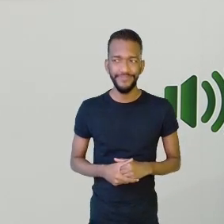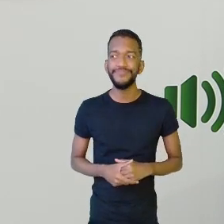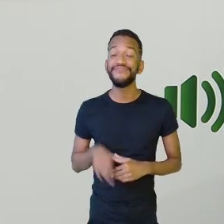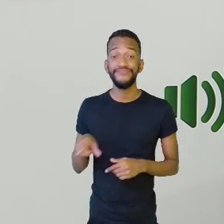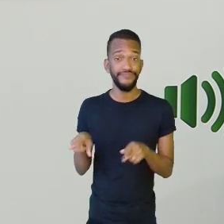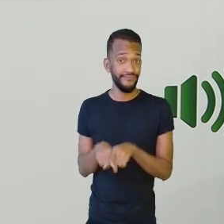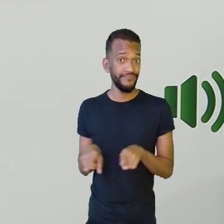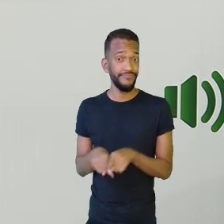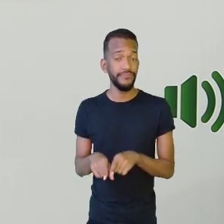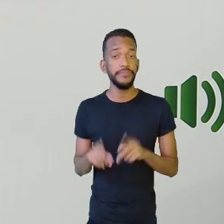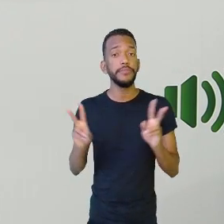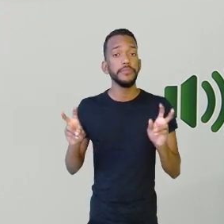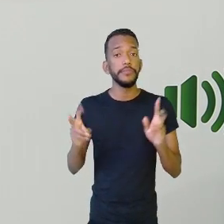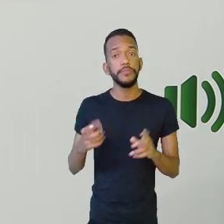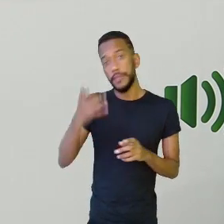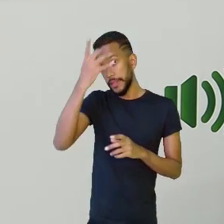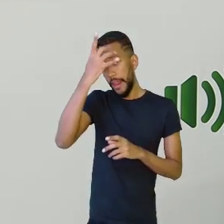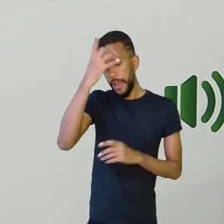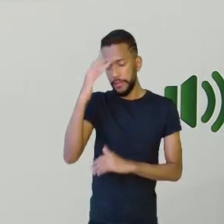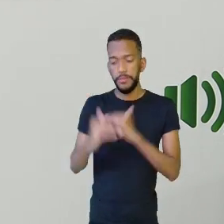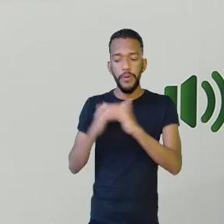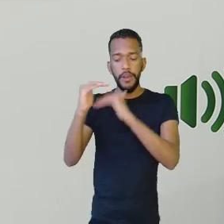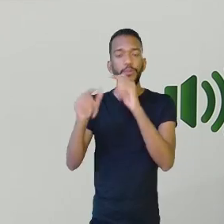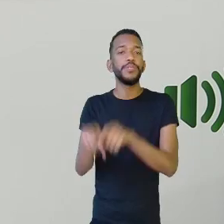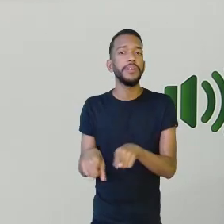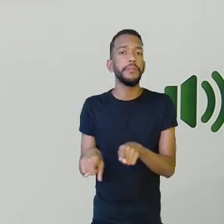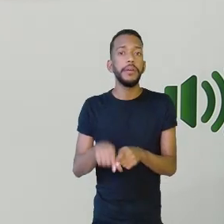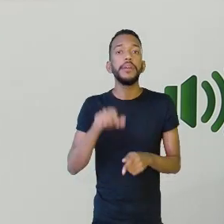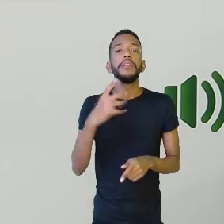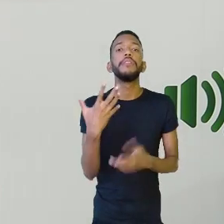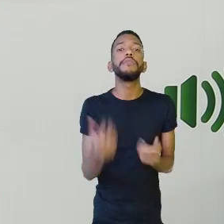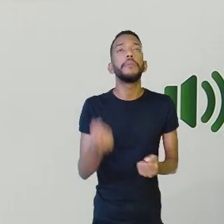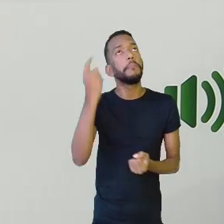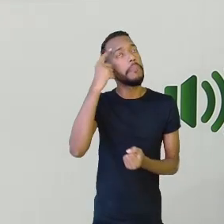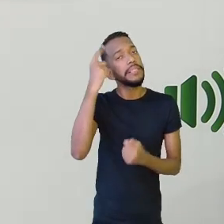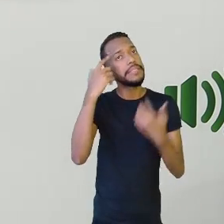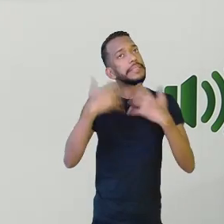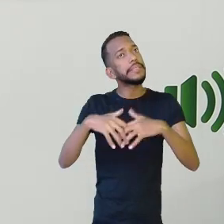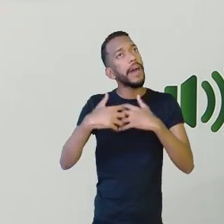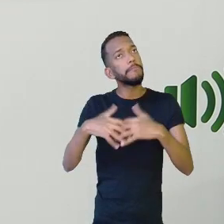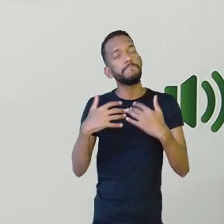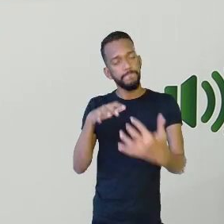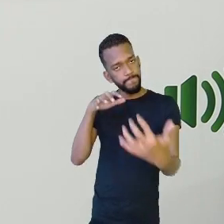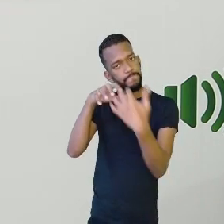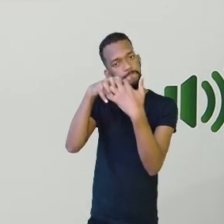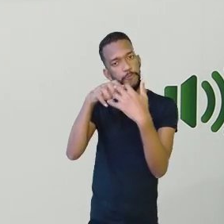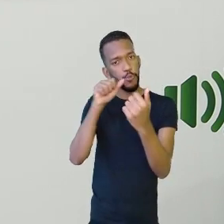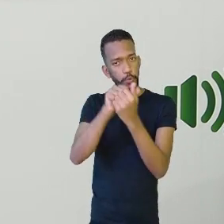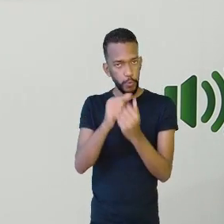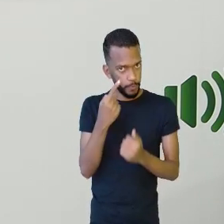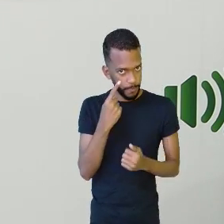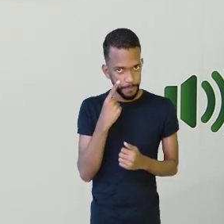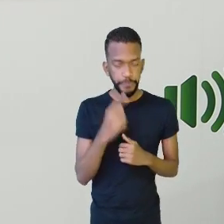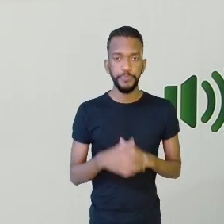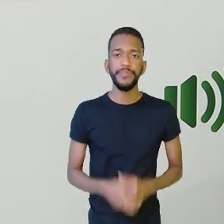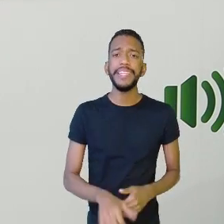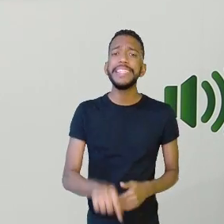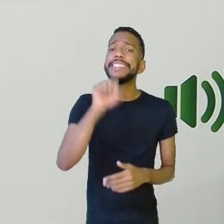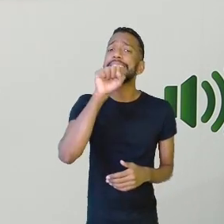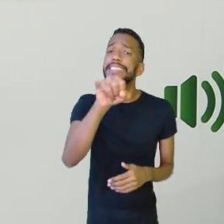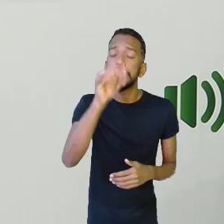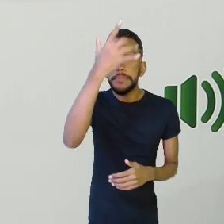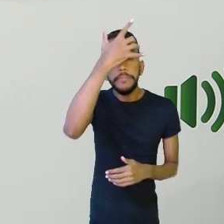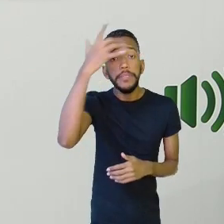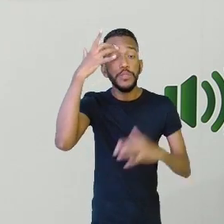Assim também como o intelectual. Então, vamos pensar aqui comigo, tá? Vamos raciocinar comigo logicamente. Olha, se as pessoas